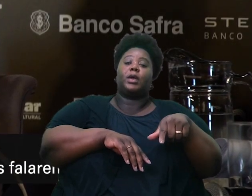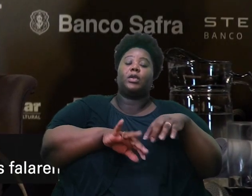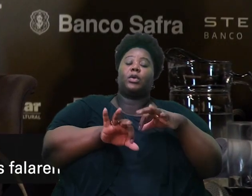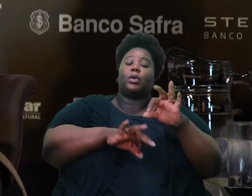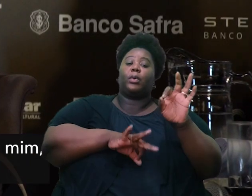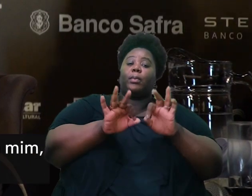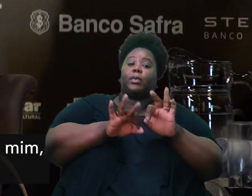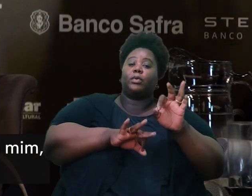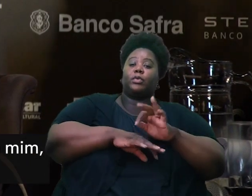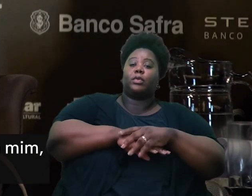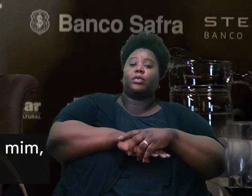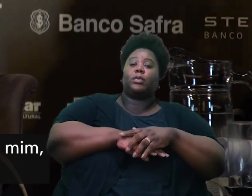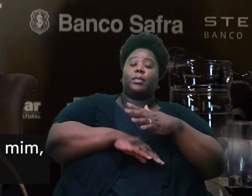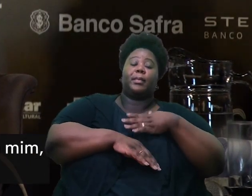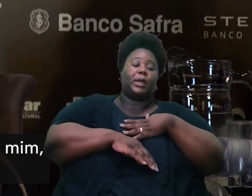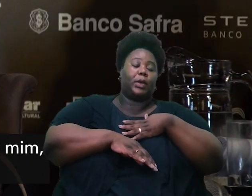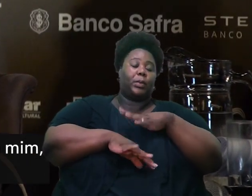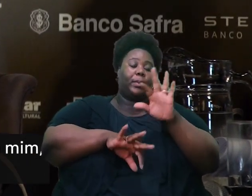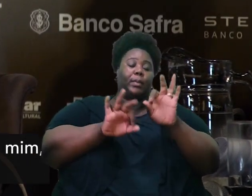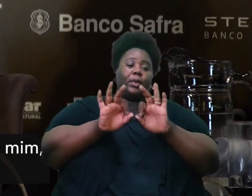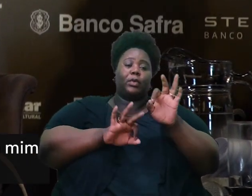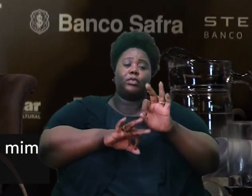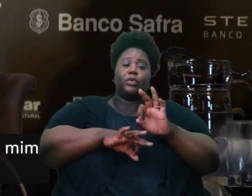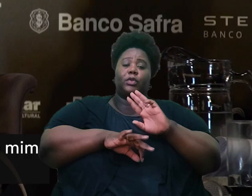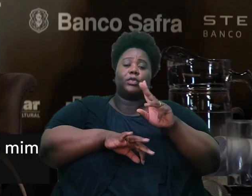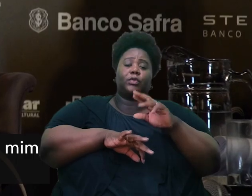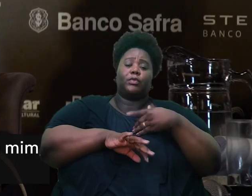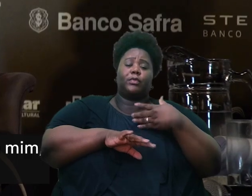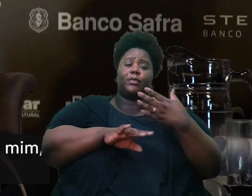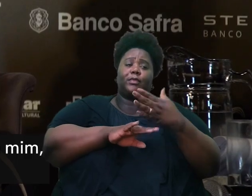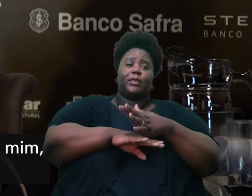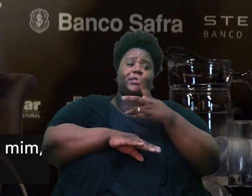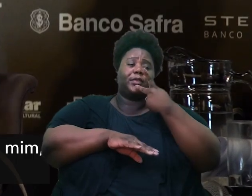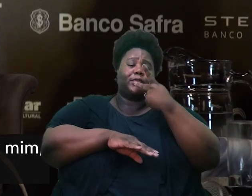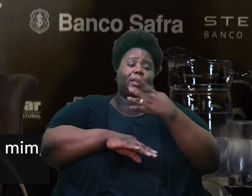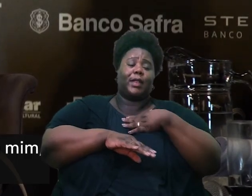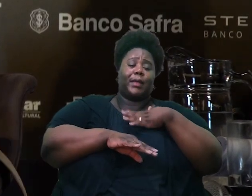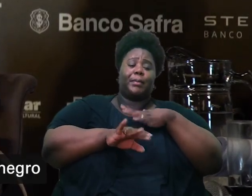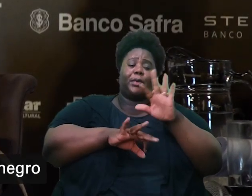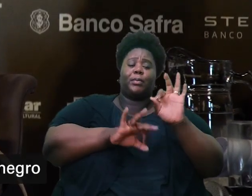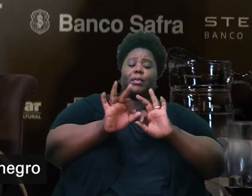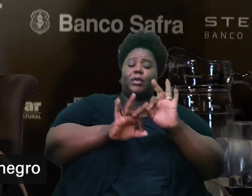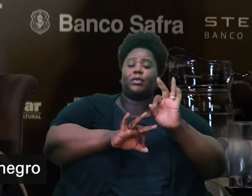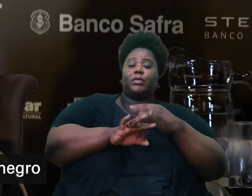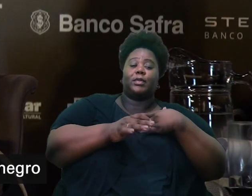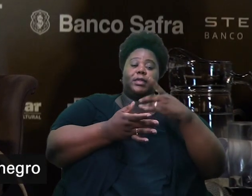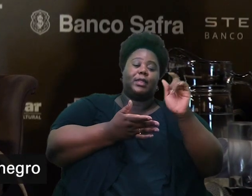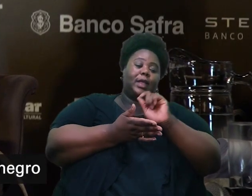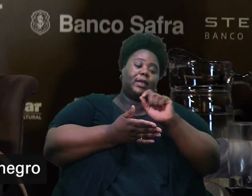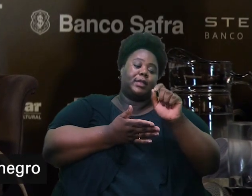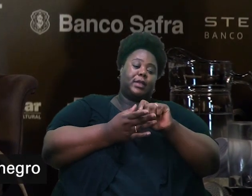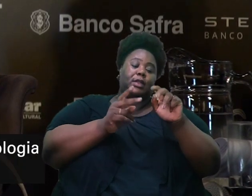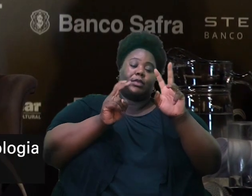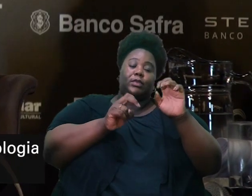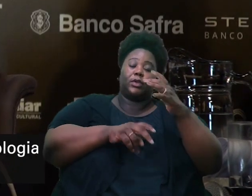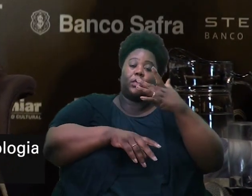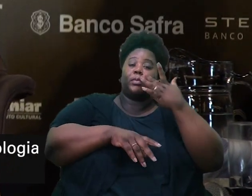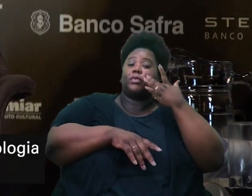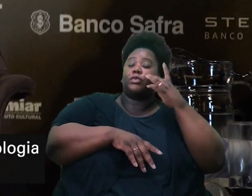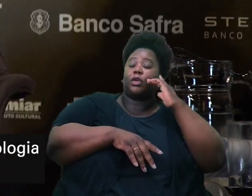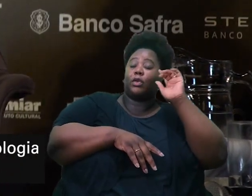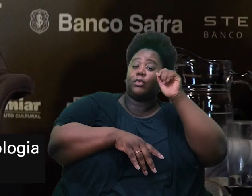comum as pessoas falarem, o meu projeto. Não, nunca houve para mim essa coisa, o meu projeto. Né? Eu estava escrevendo sobre o teatro negro e